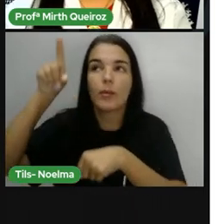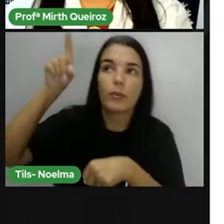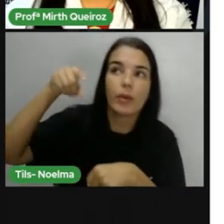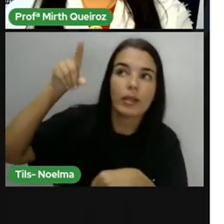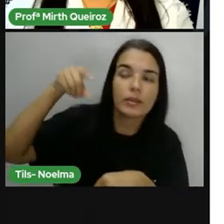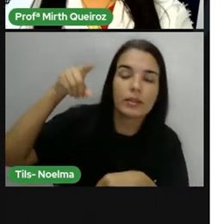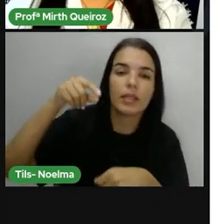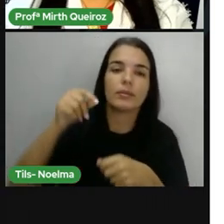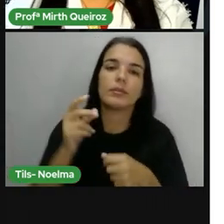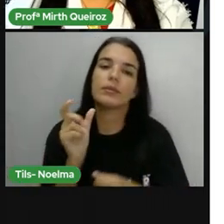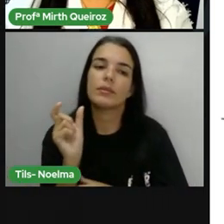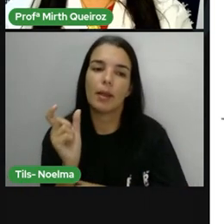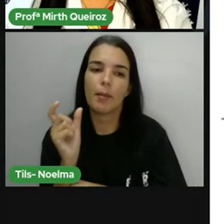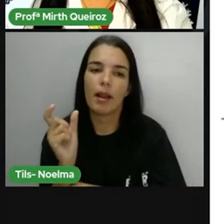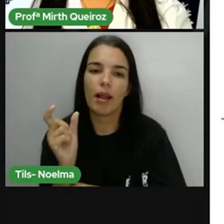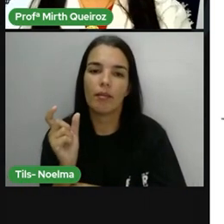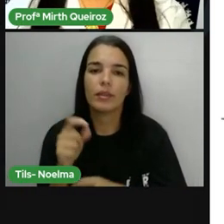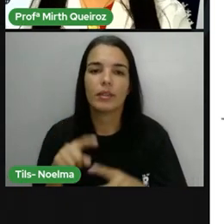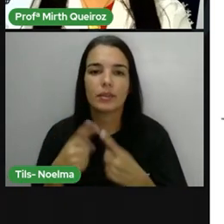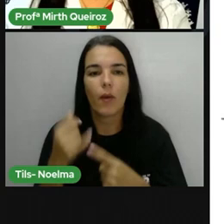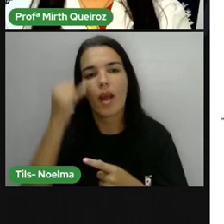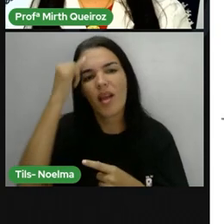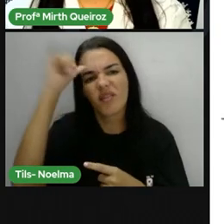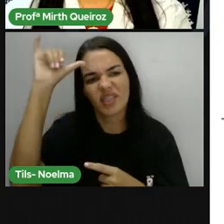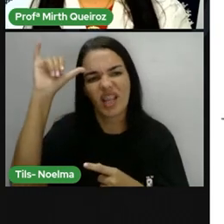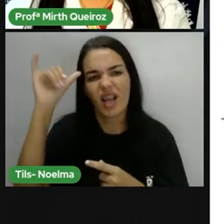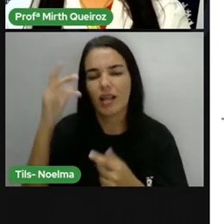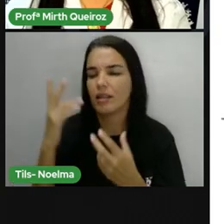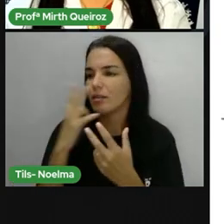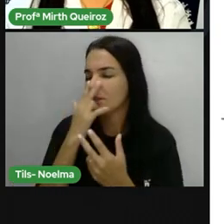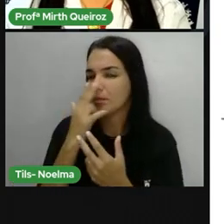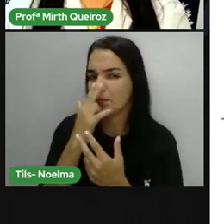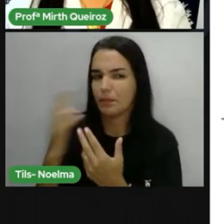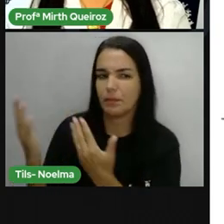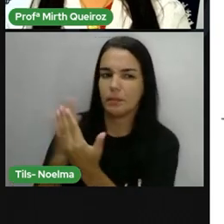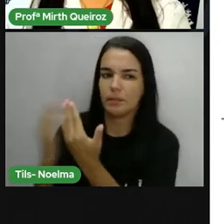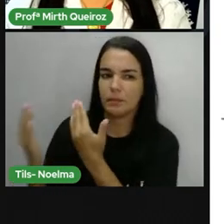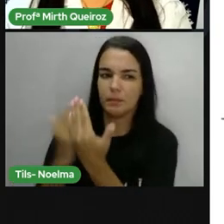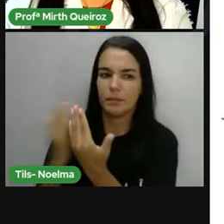da palavra, certo? Então, para evitar ambiguidades,